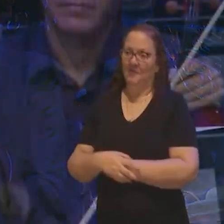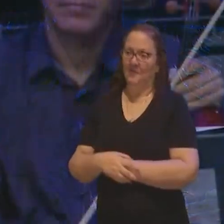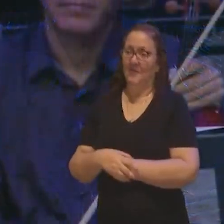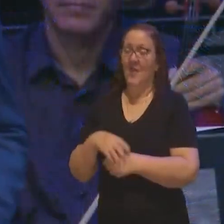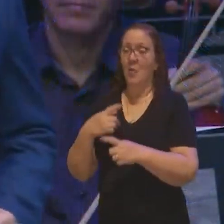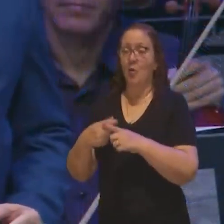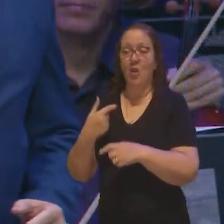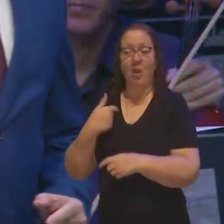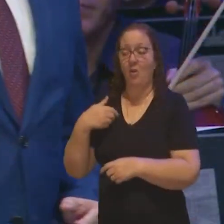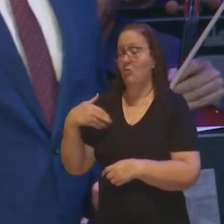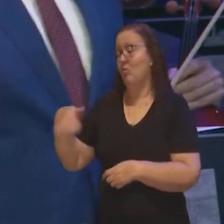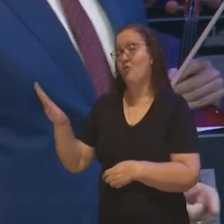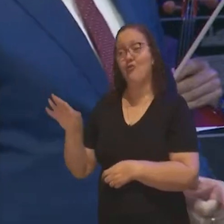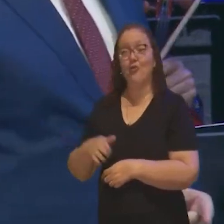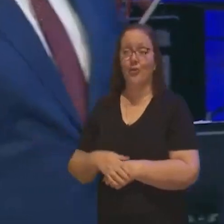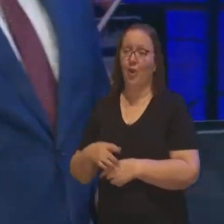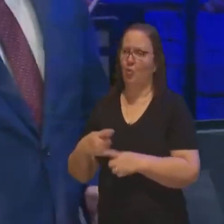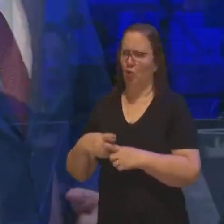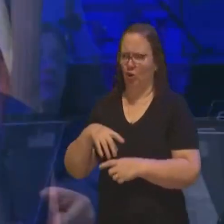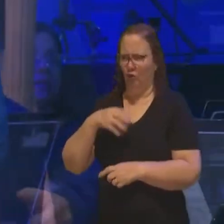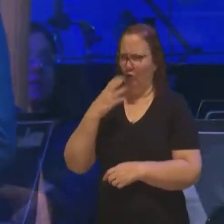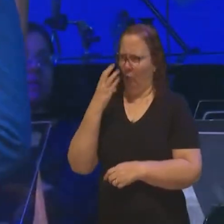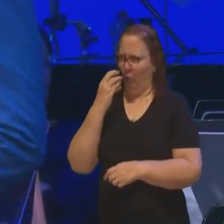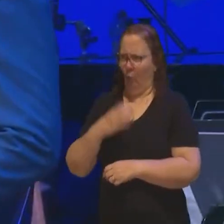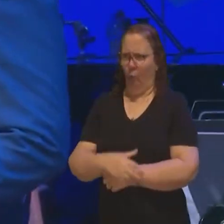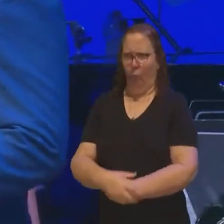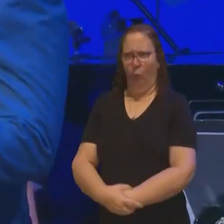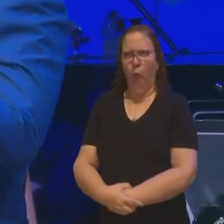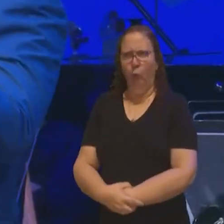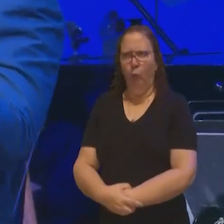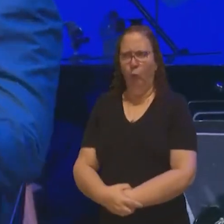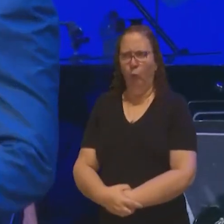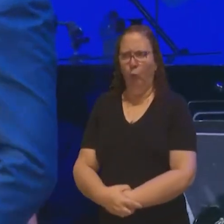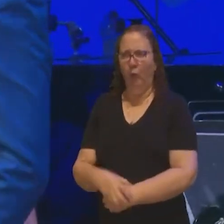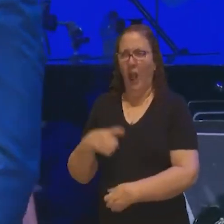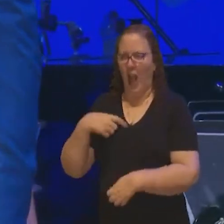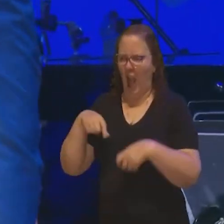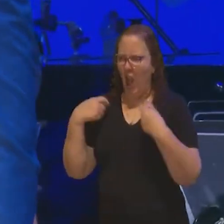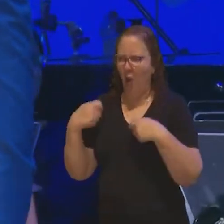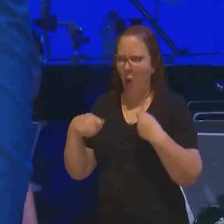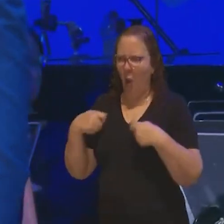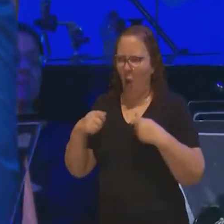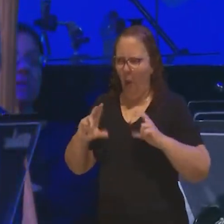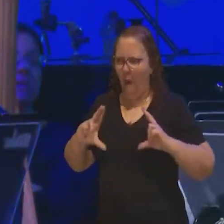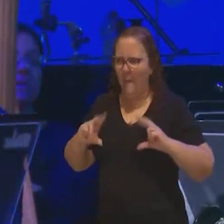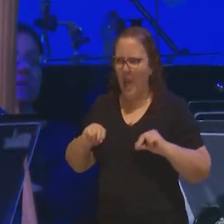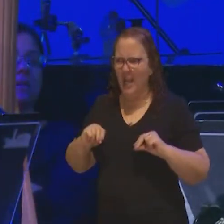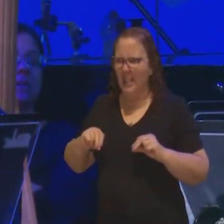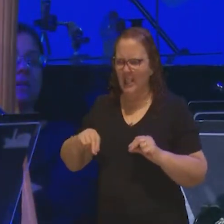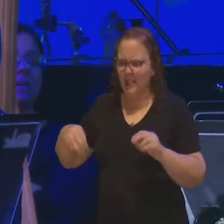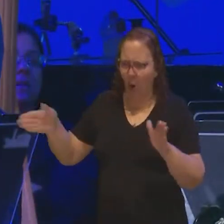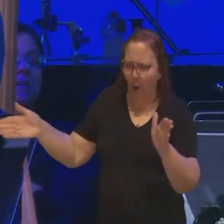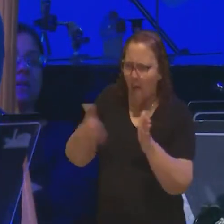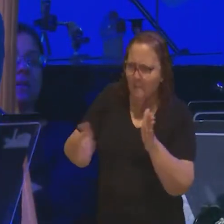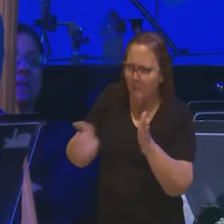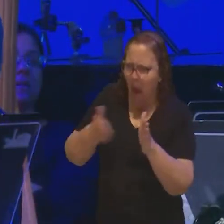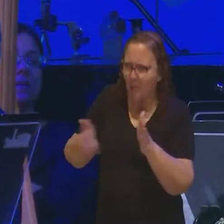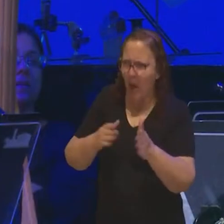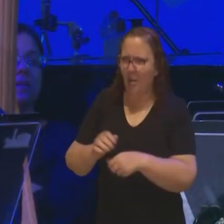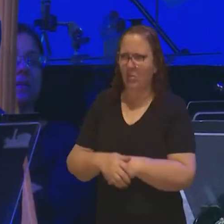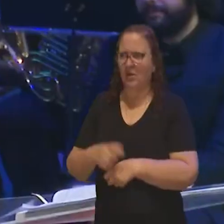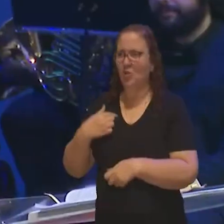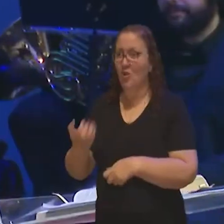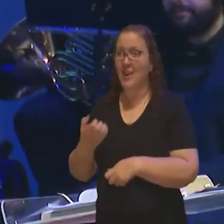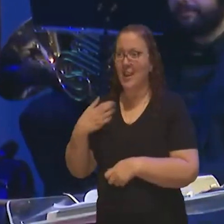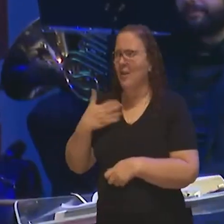Porque eu não fui porque eu estava emburrado. Eu merecia uma coça naquele momento. Como que eu queria que alguém me